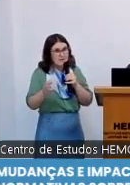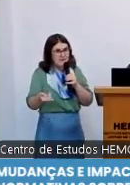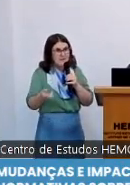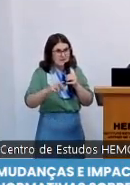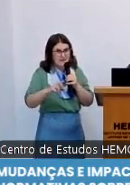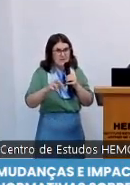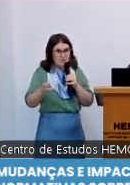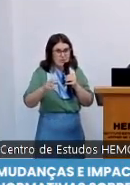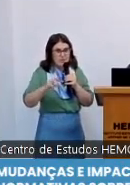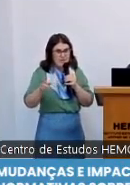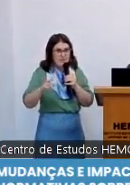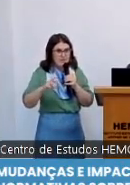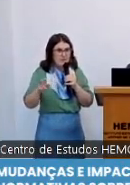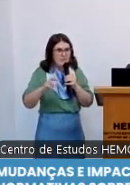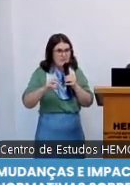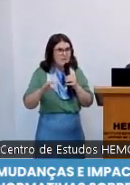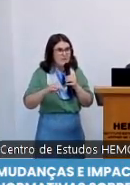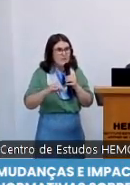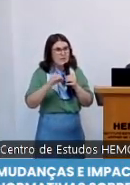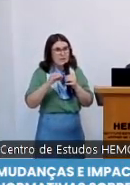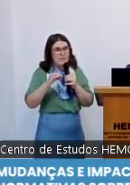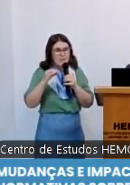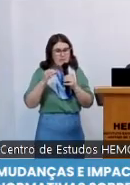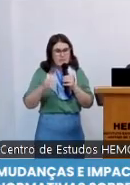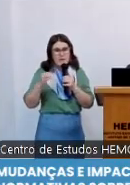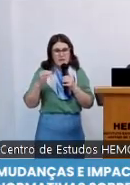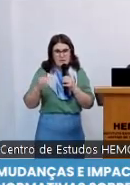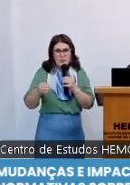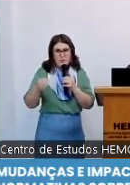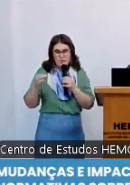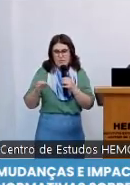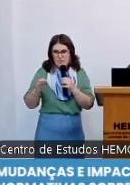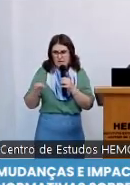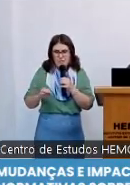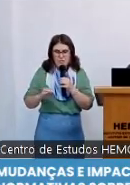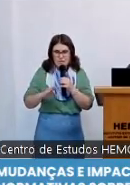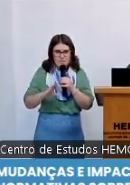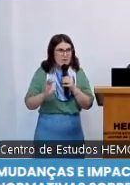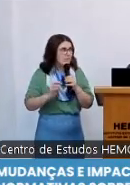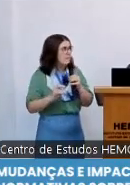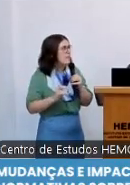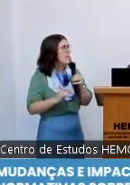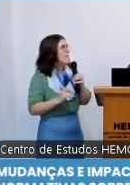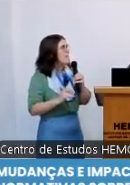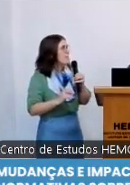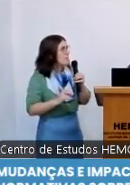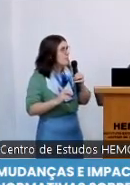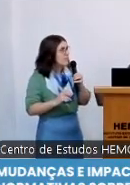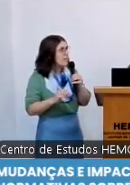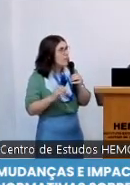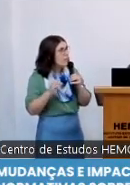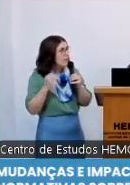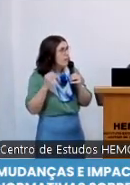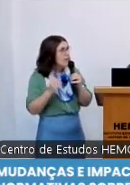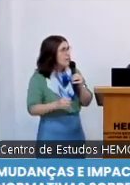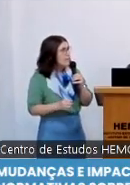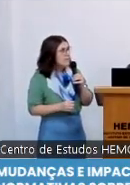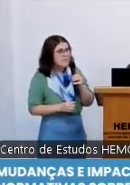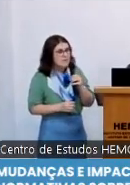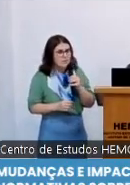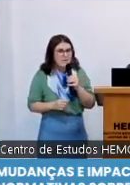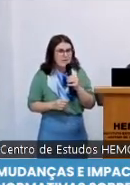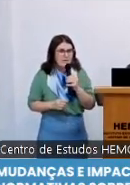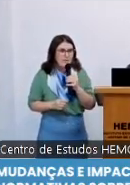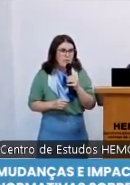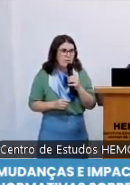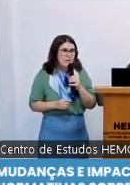E imagina, então, assim, pensar em fluxo em processos de trabalho vai ser fundamental. Essa